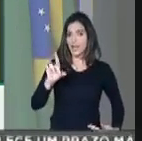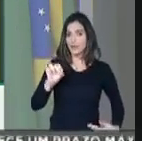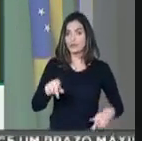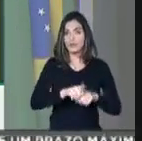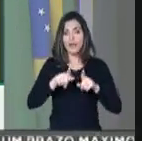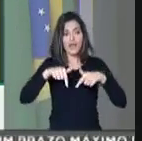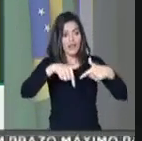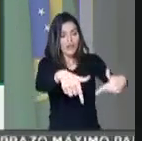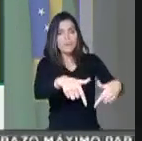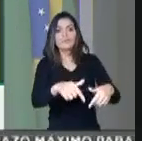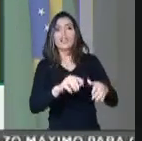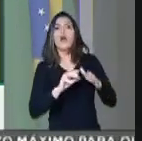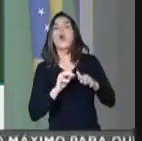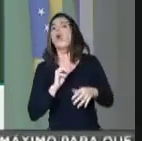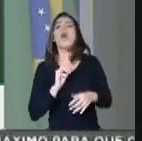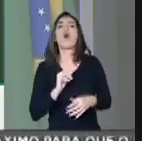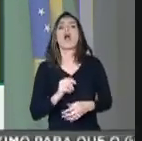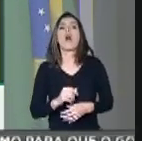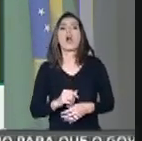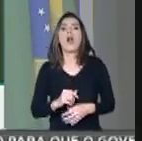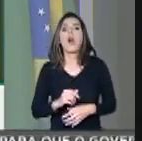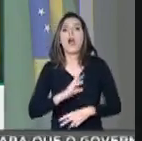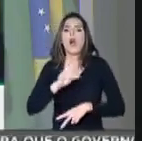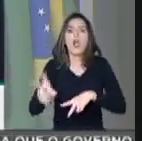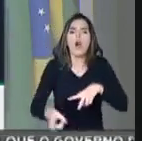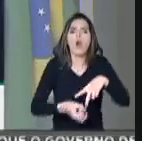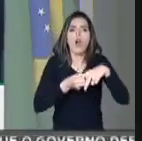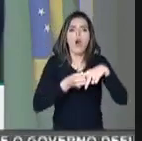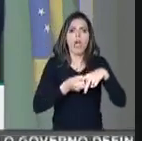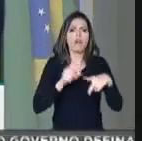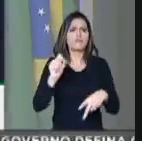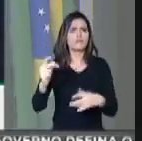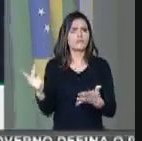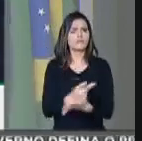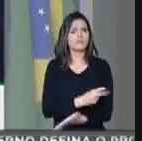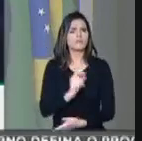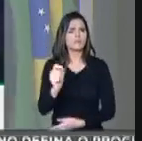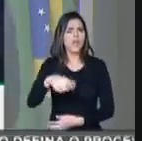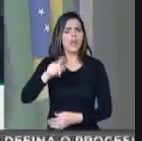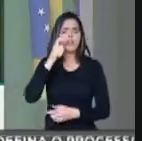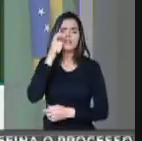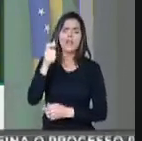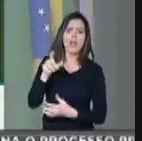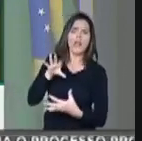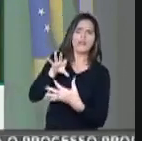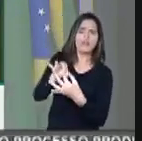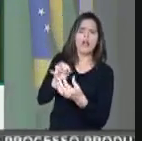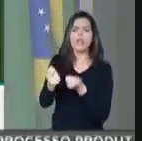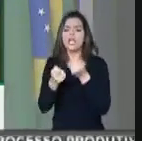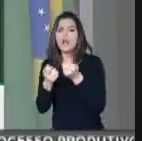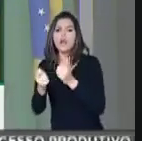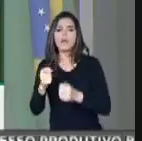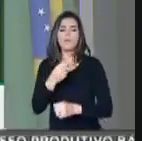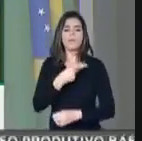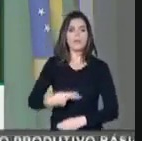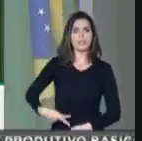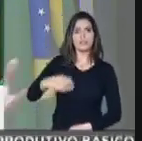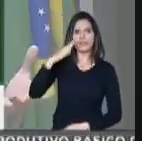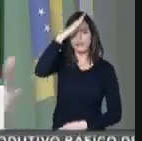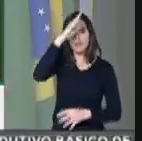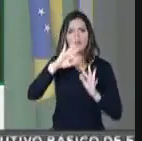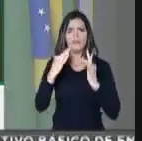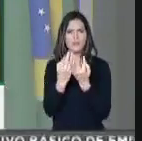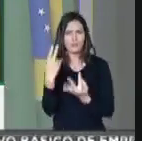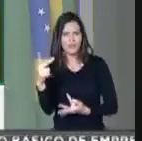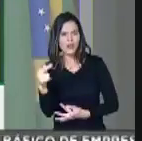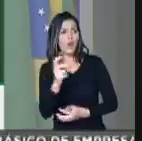corrupção, estão sujeitas à dinâmica, aos interesses do presidente da República e de sua família.